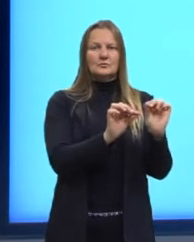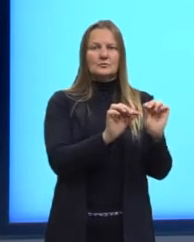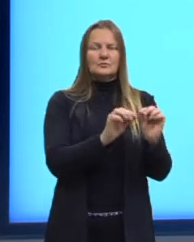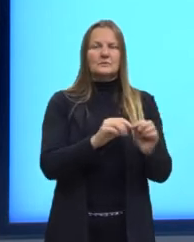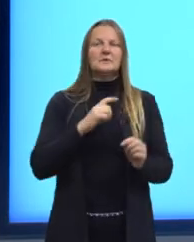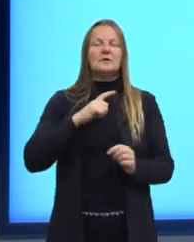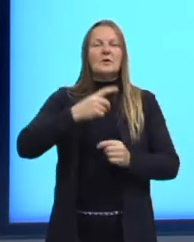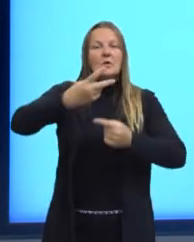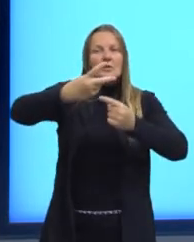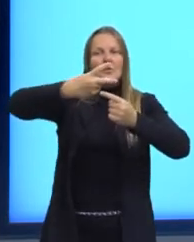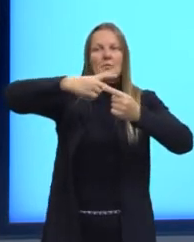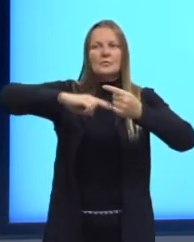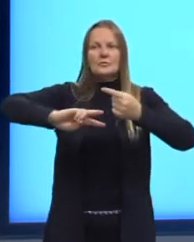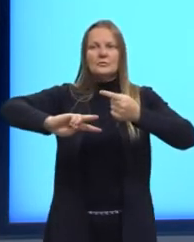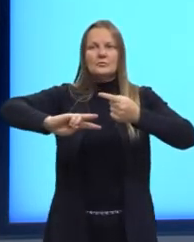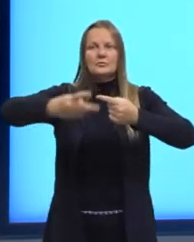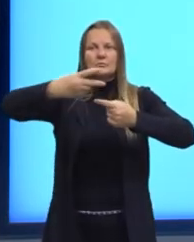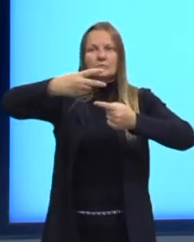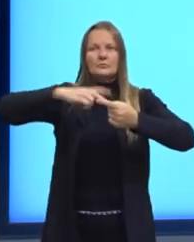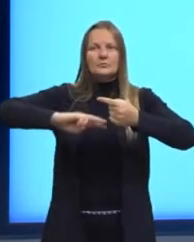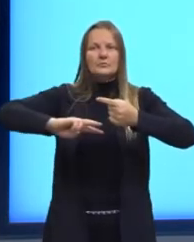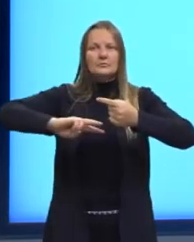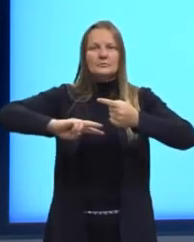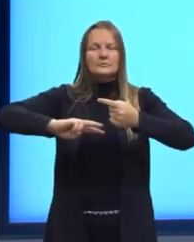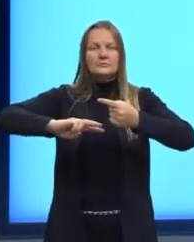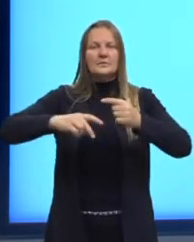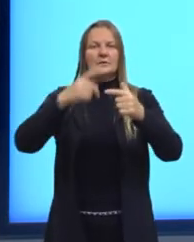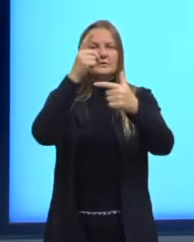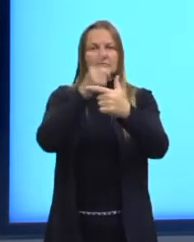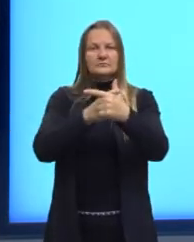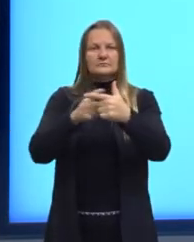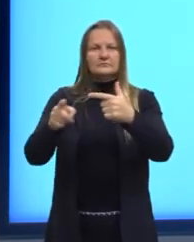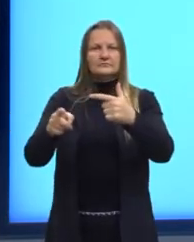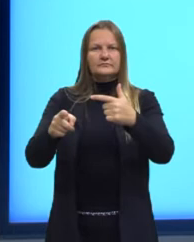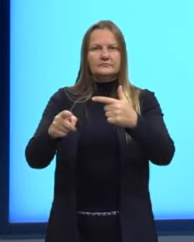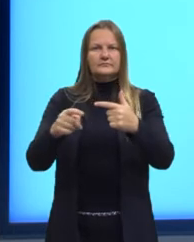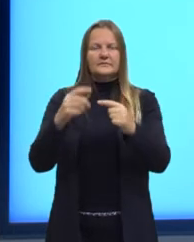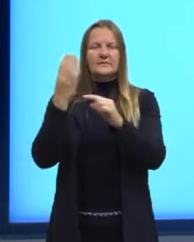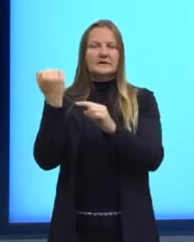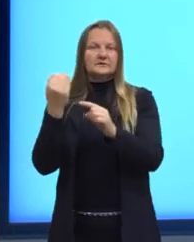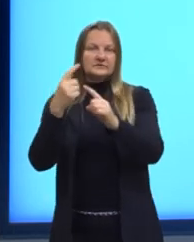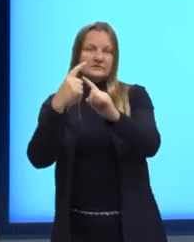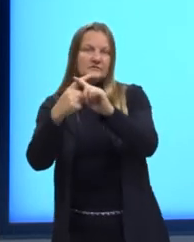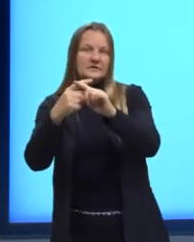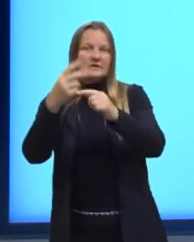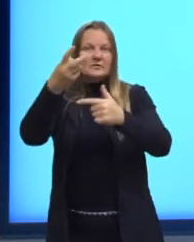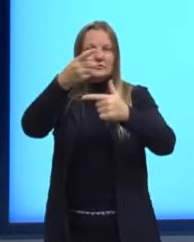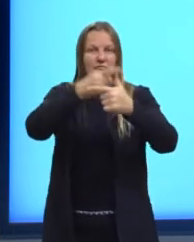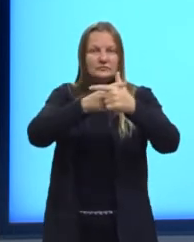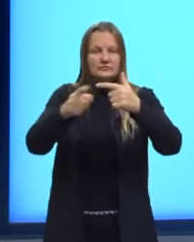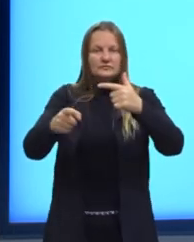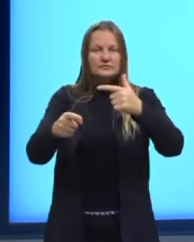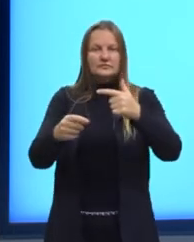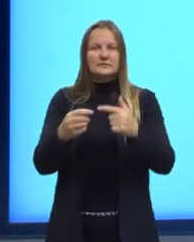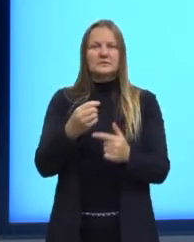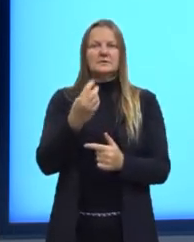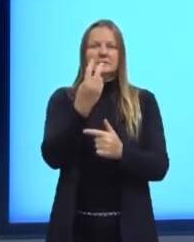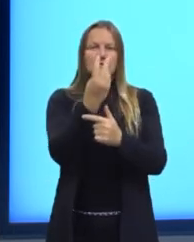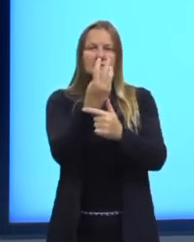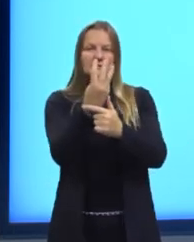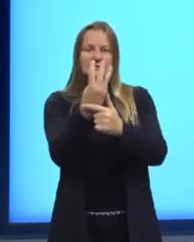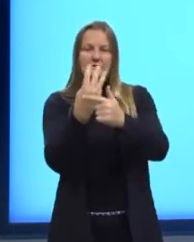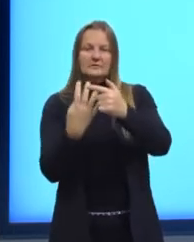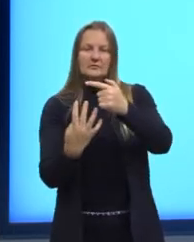utilizamos a operação inversa então aqui utilizamos a divisão nós teríamos ver dividido por três quartos